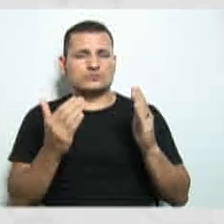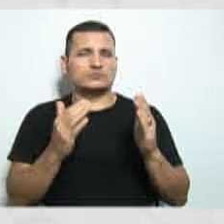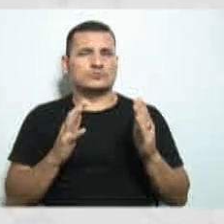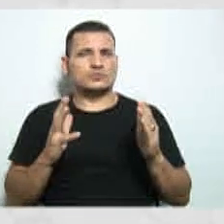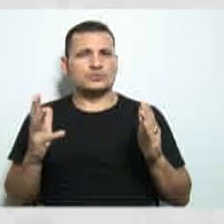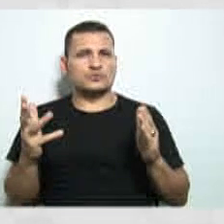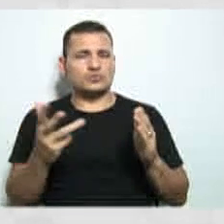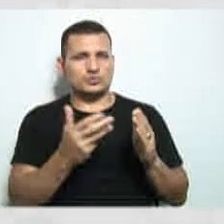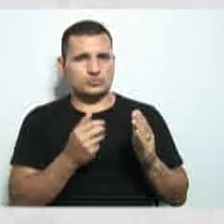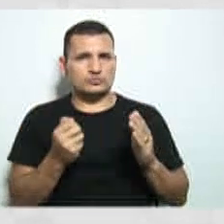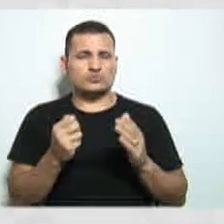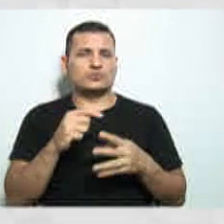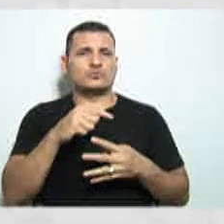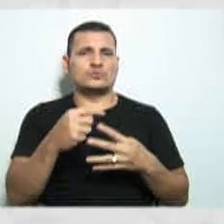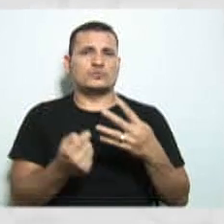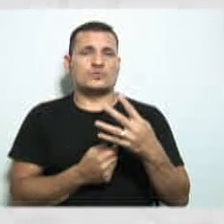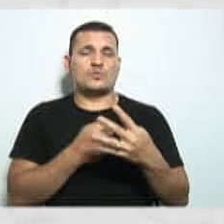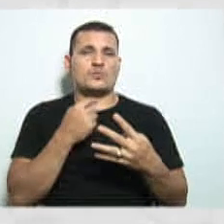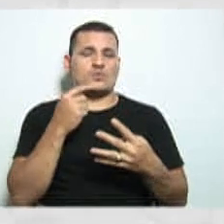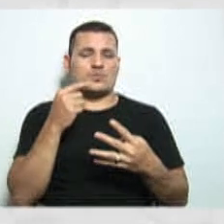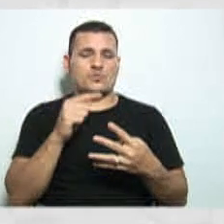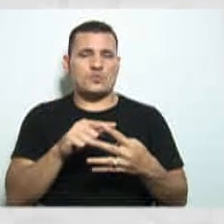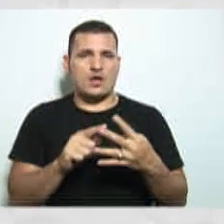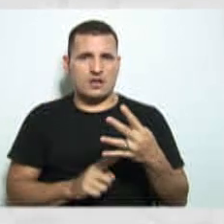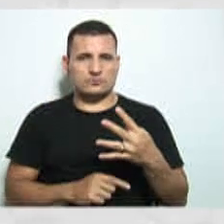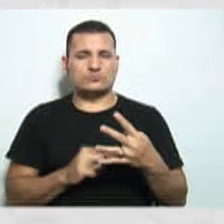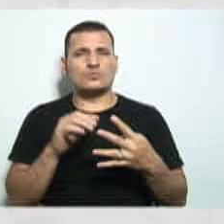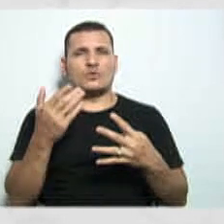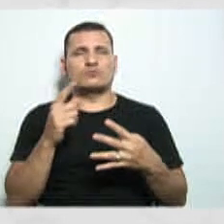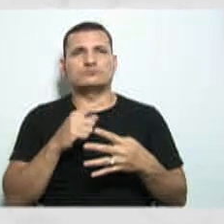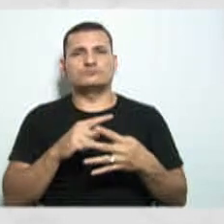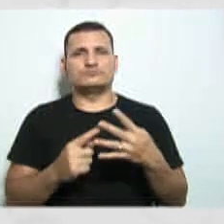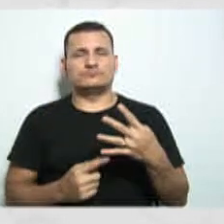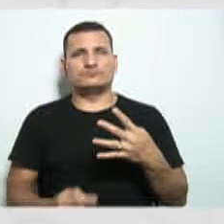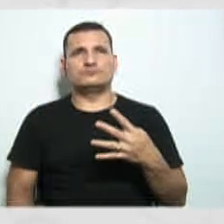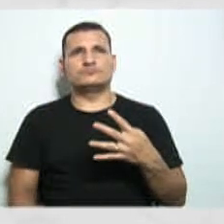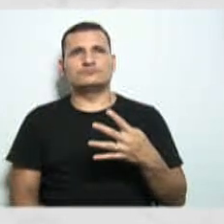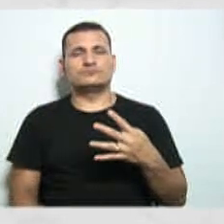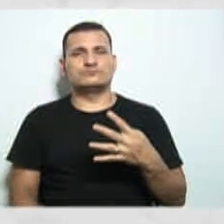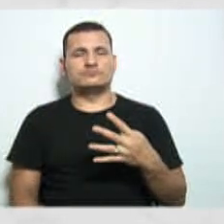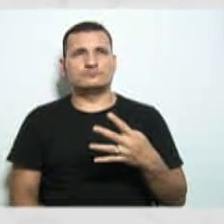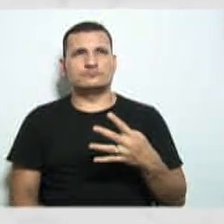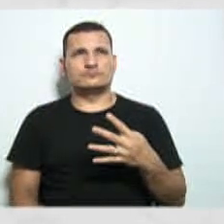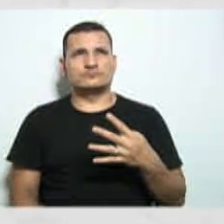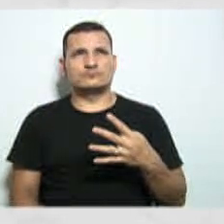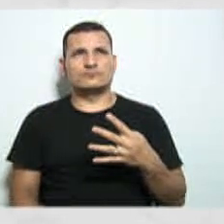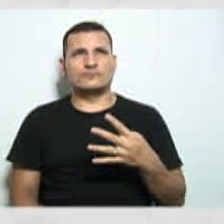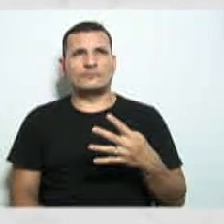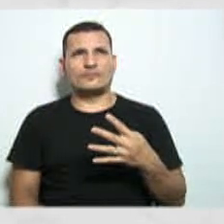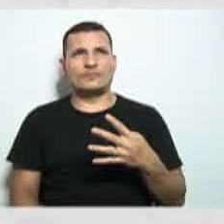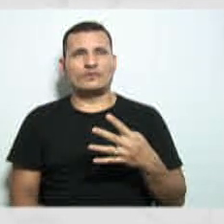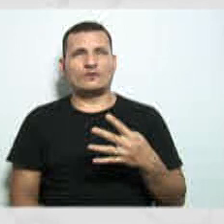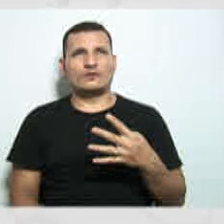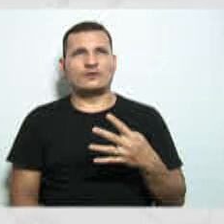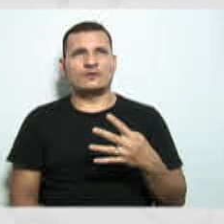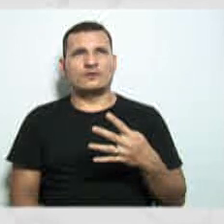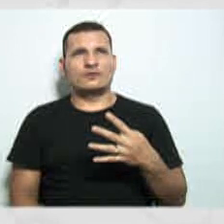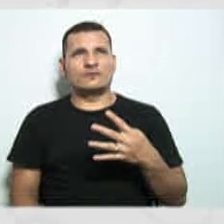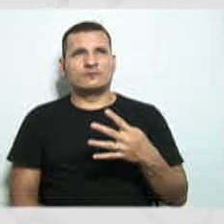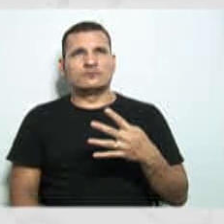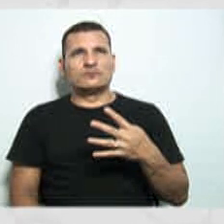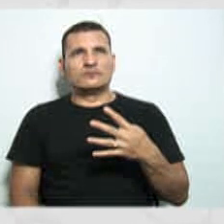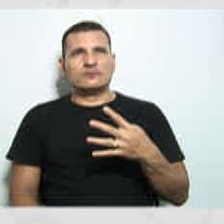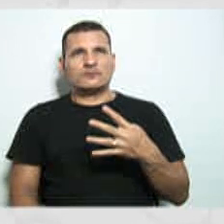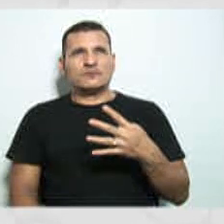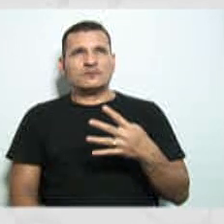4 perspectivas. Que perspectivas são essas? Né? E eu falei para você isso muito bem, deixa eu ver se está aqui no próximo. Aqui no próximo,